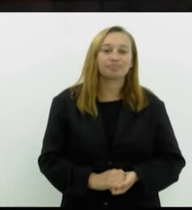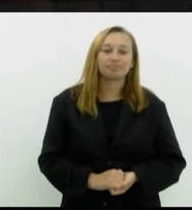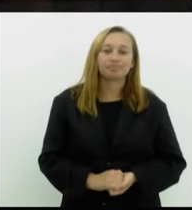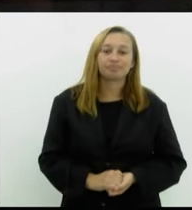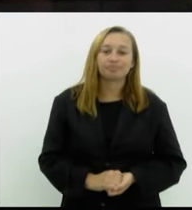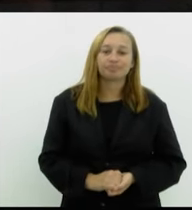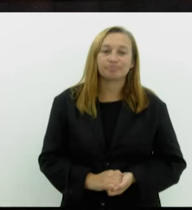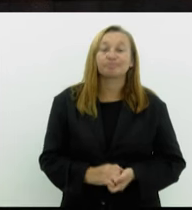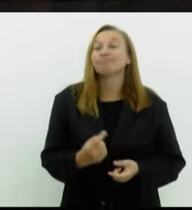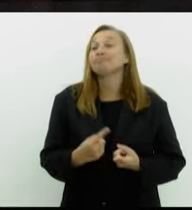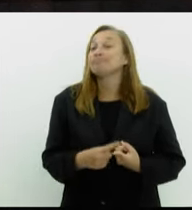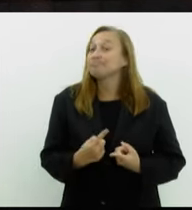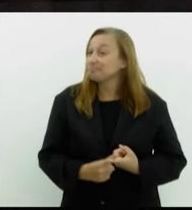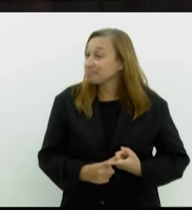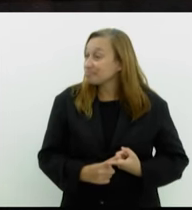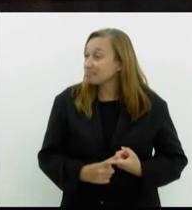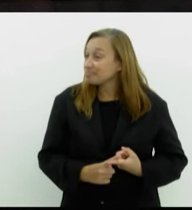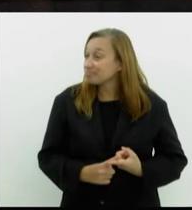porque